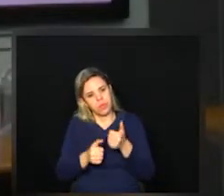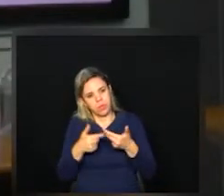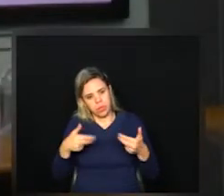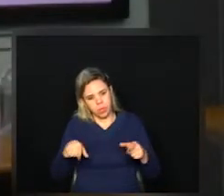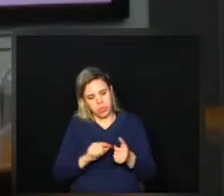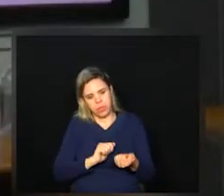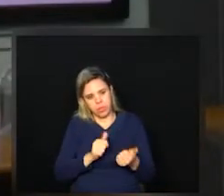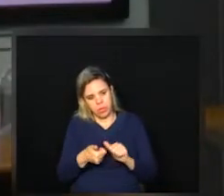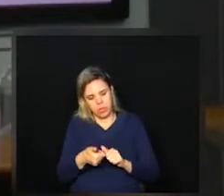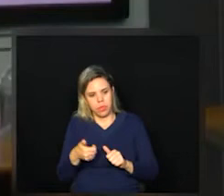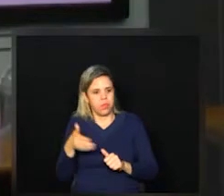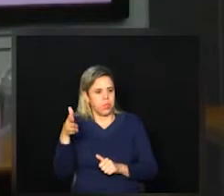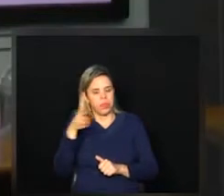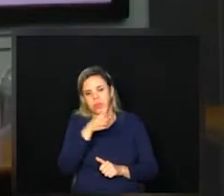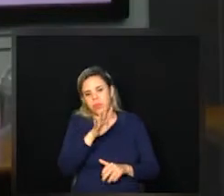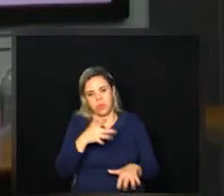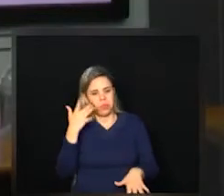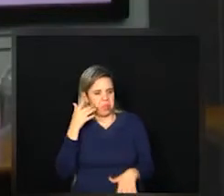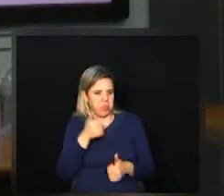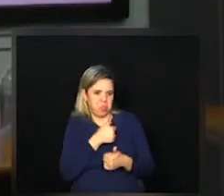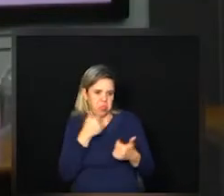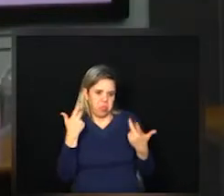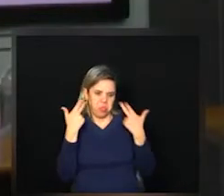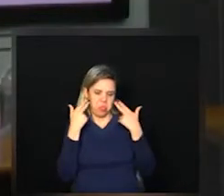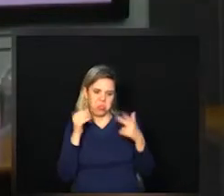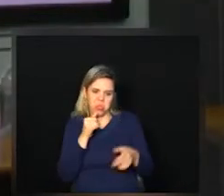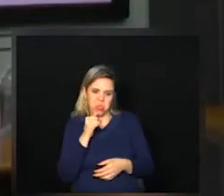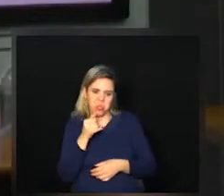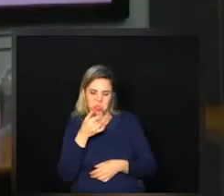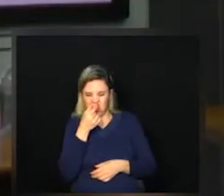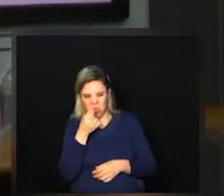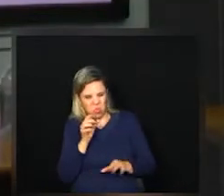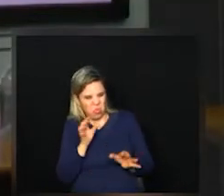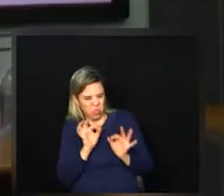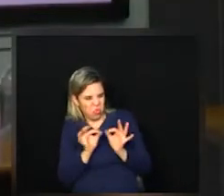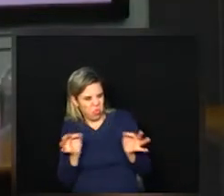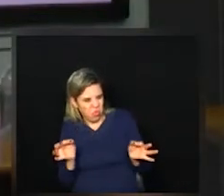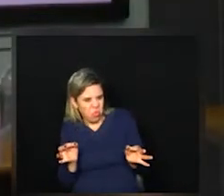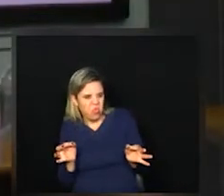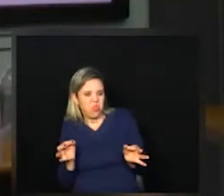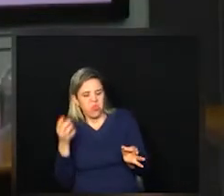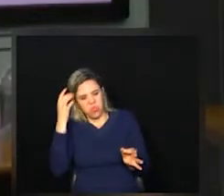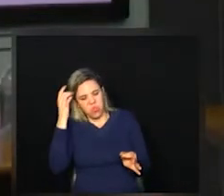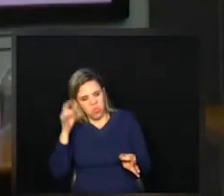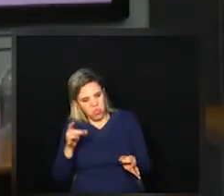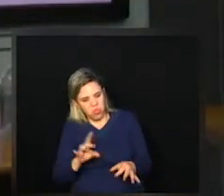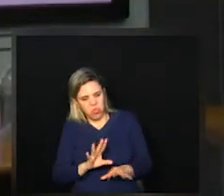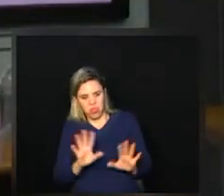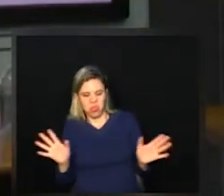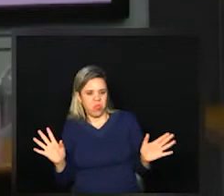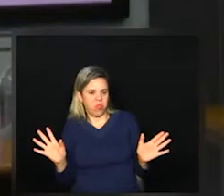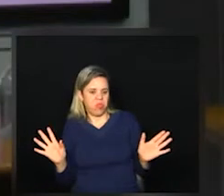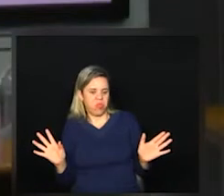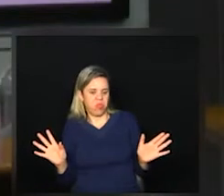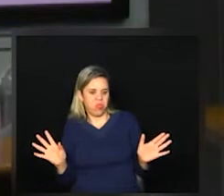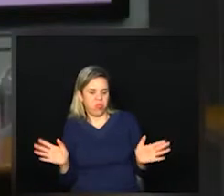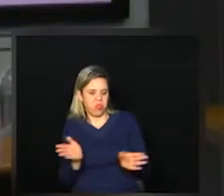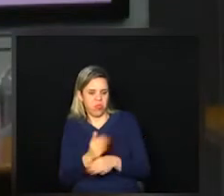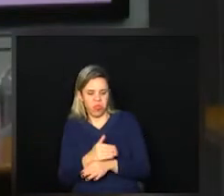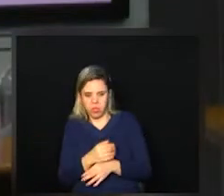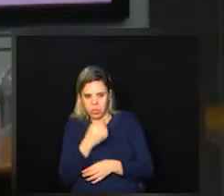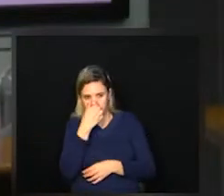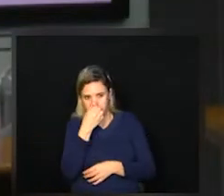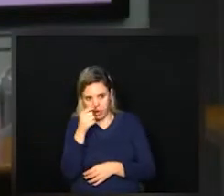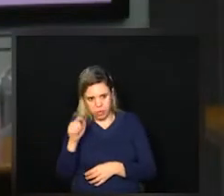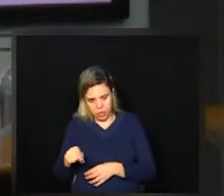indo nos locais e às vezes acham que está só com resfriadinho, só com uma dor de cabeça e acaba descuidando um pouco.